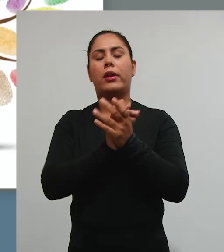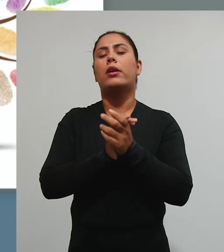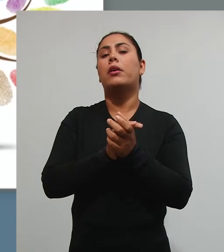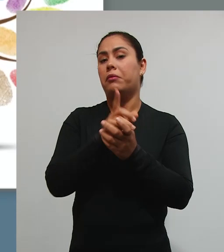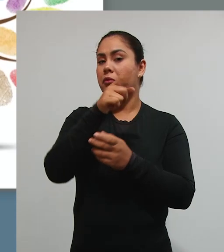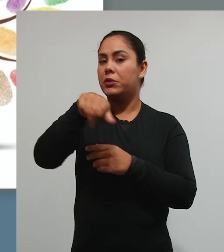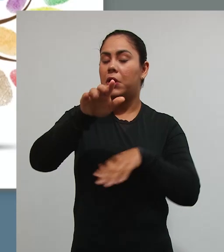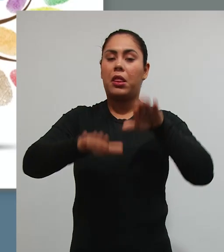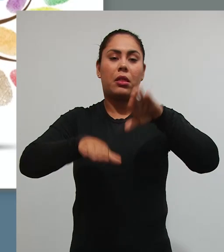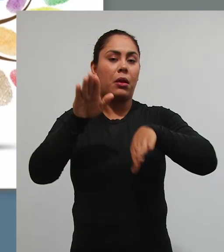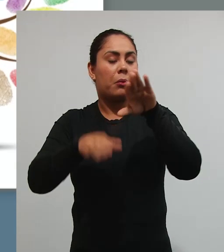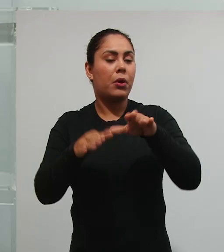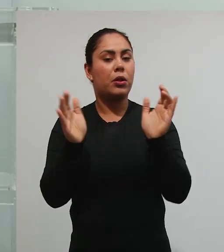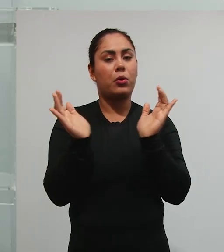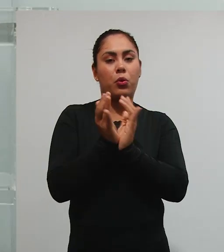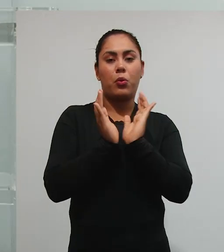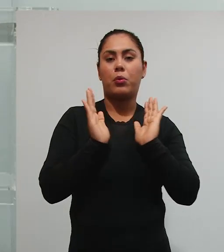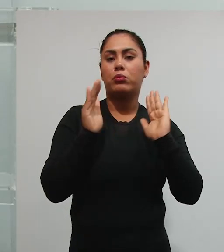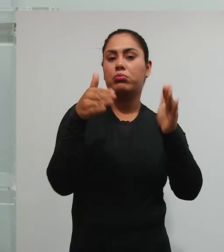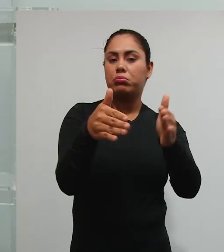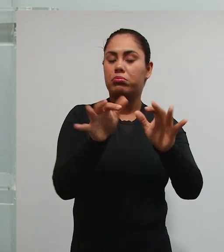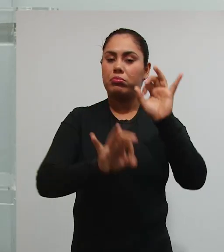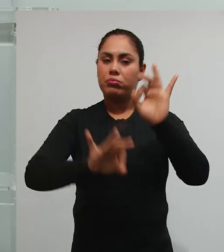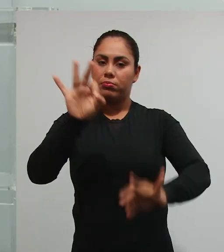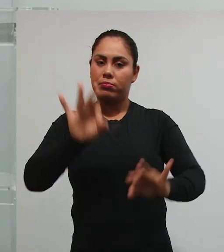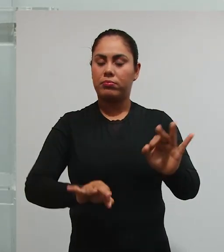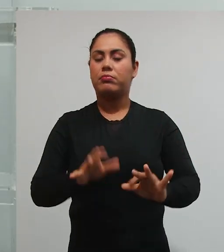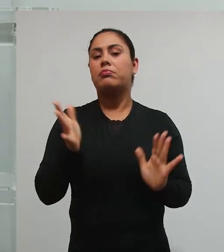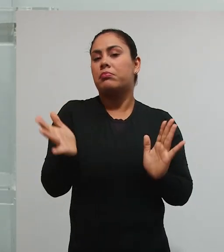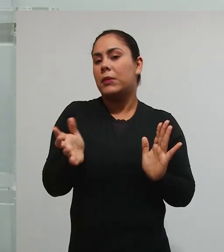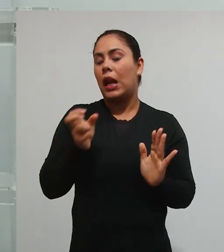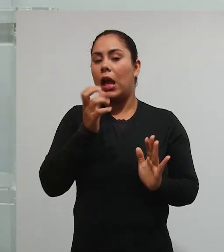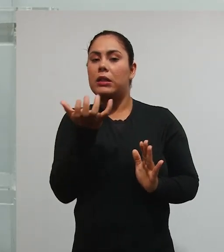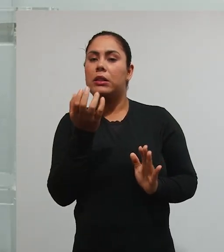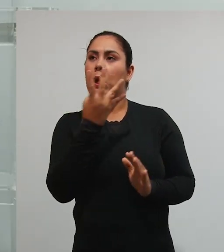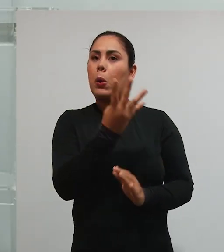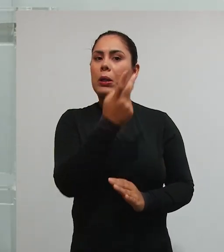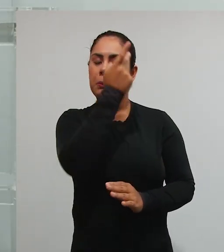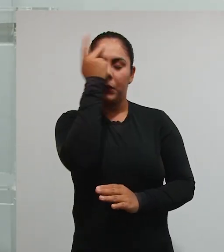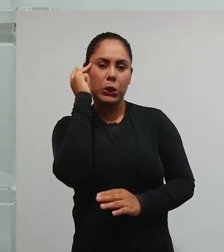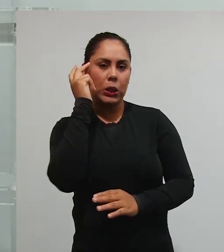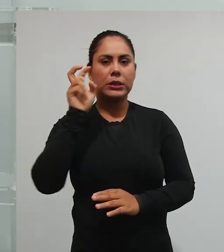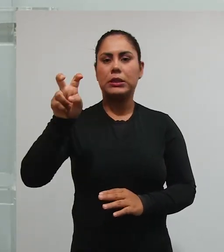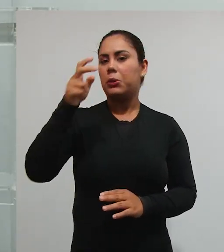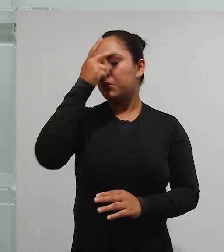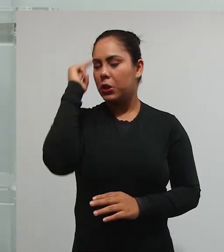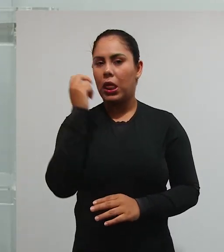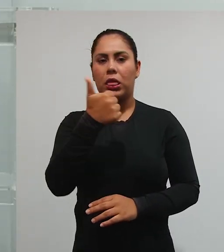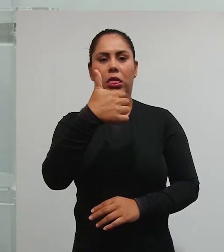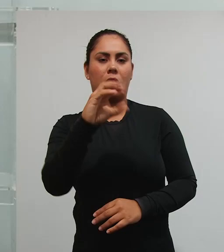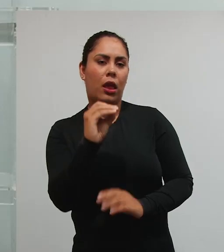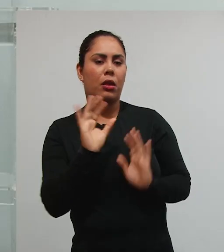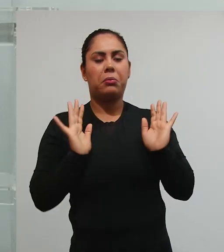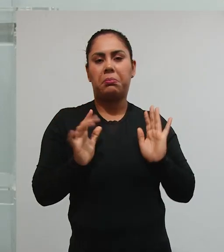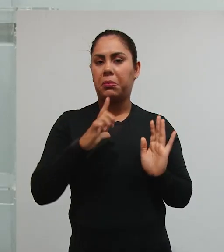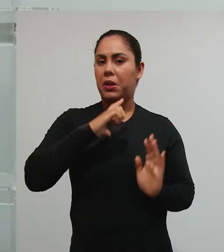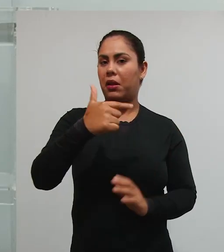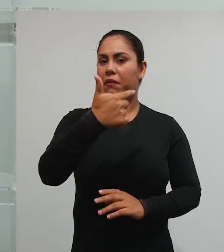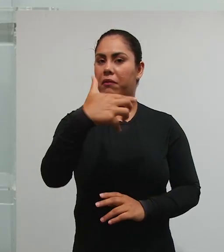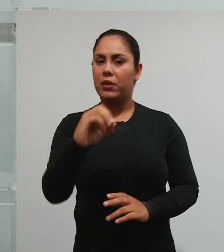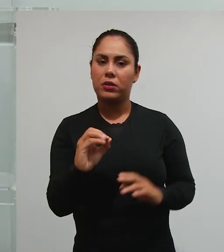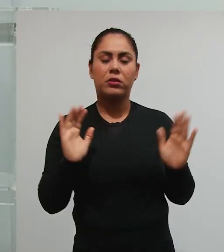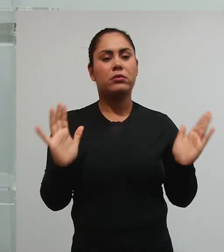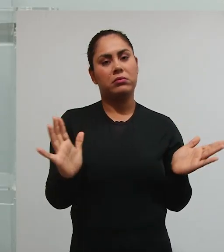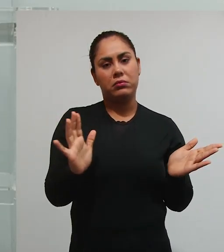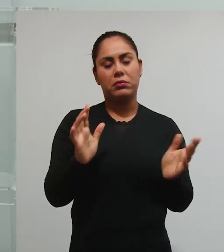Portanto, vocês podem, a depender do grupo focal que vocês organizaram, de repente o grupo tem 4 pessoas, tem 5 pessoas, tem 10 pessoas, tem 20